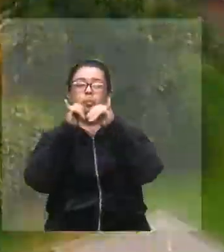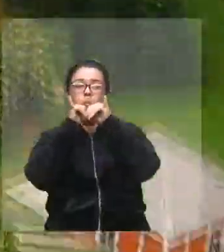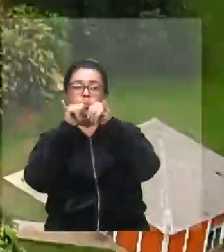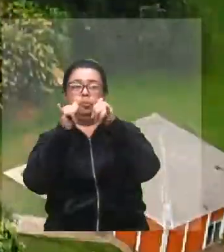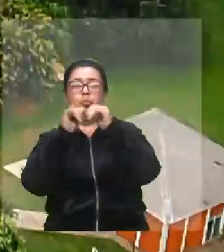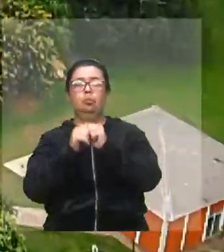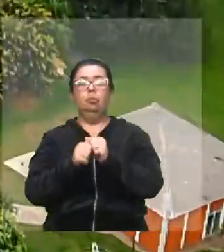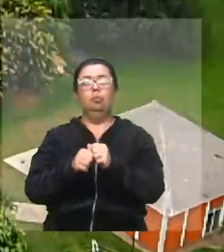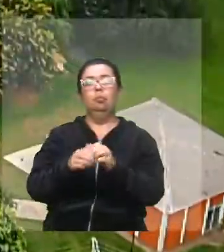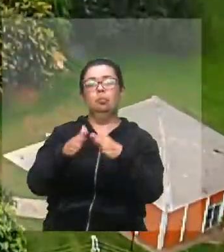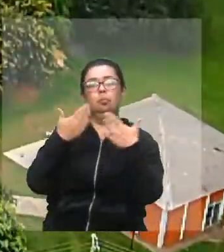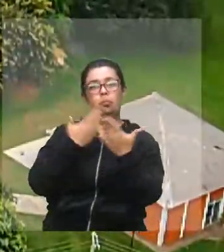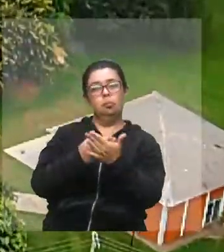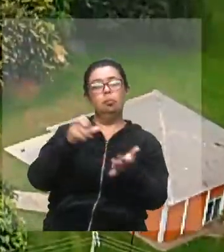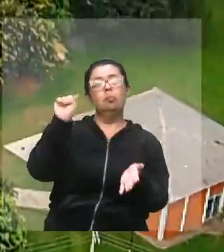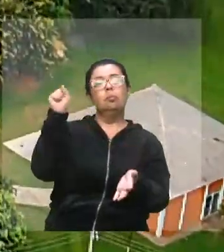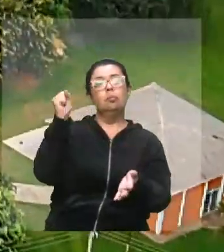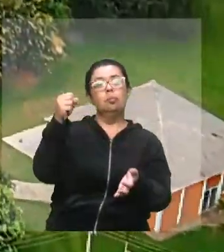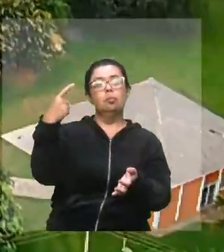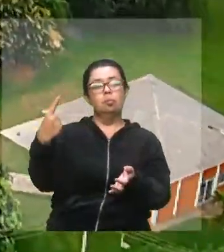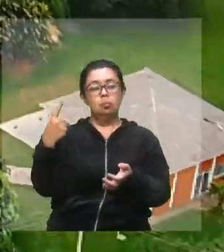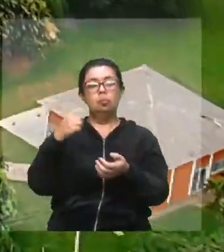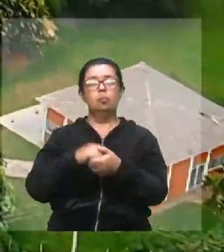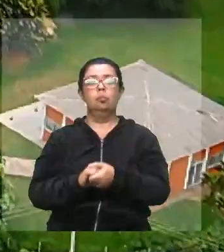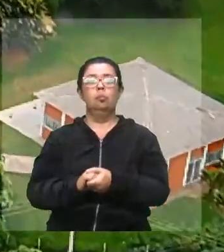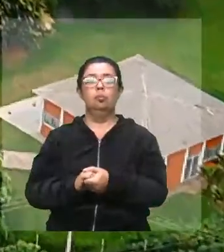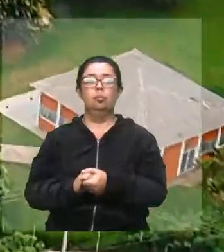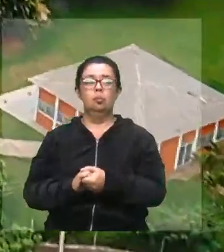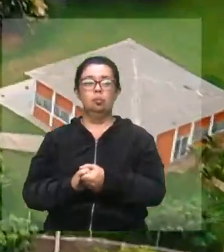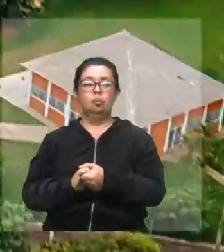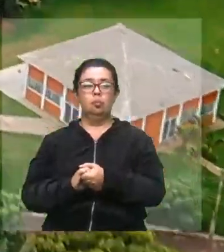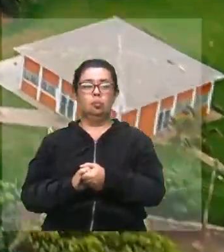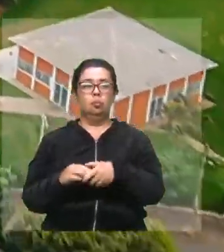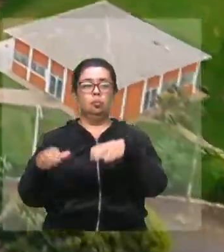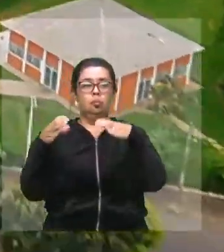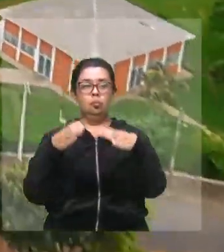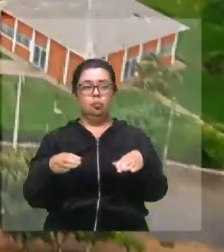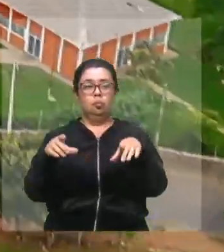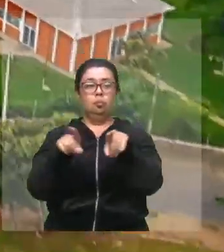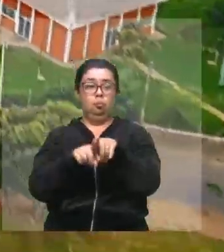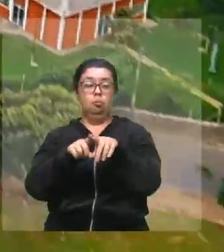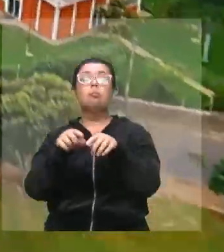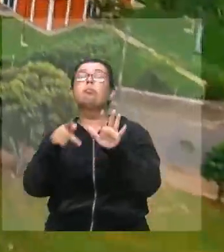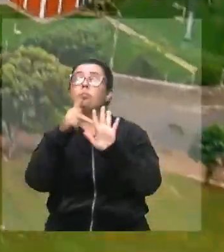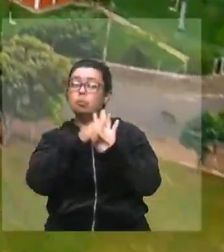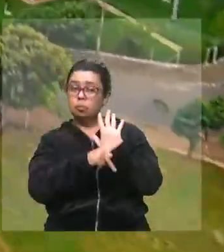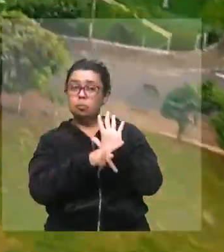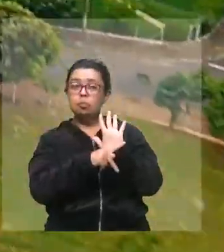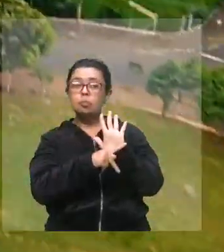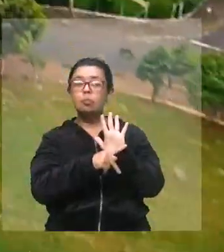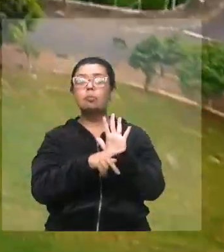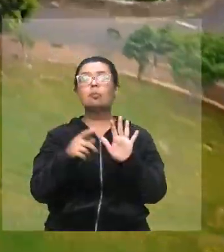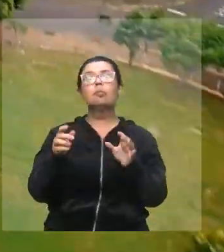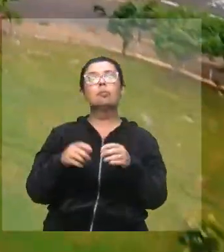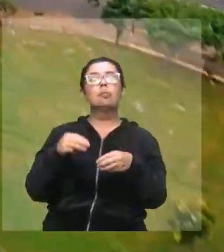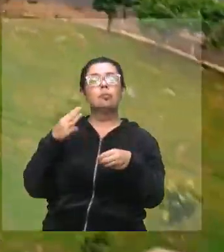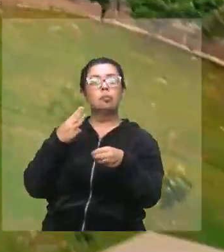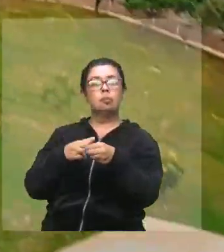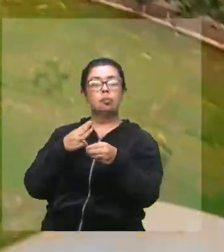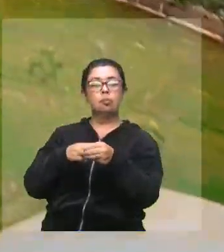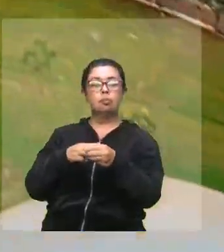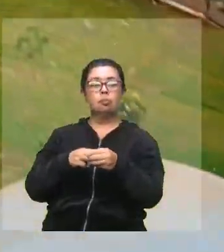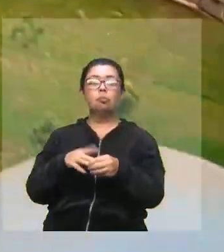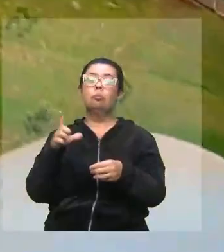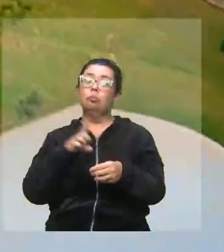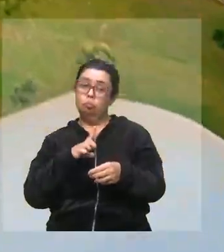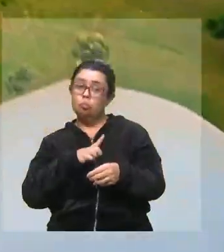Executivo, requerimento de número 81 de 2021, a implantação, como seria o projeto em nosso município, o que deve constar